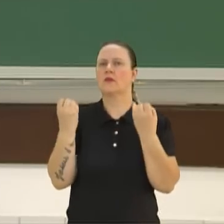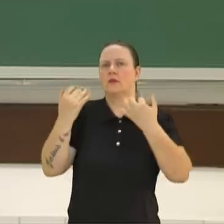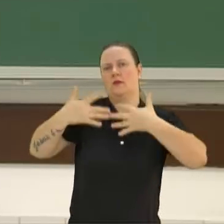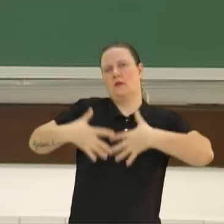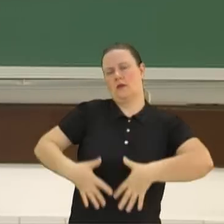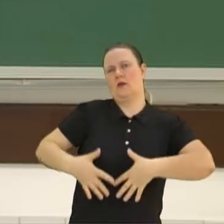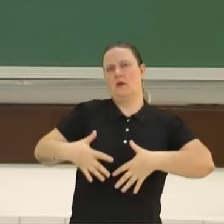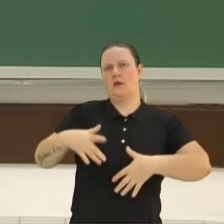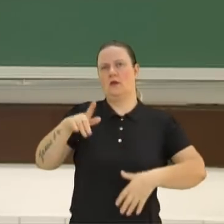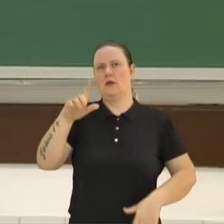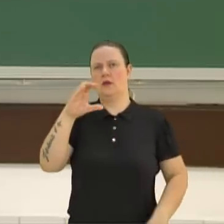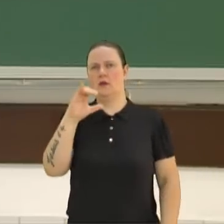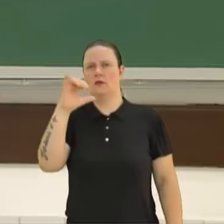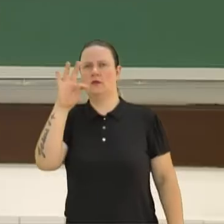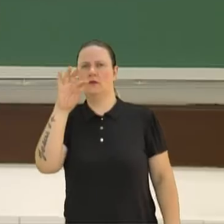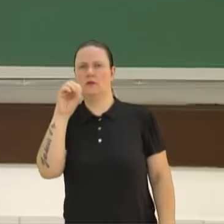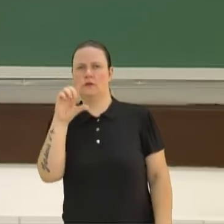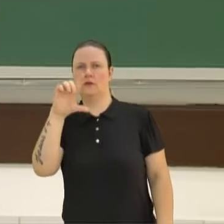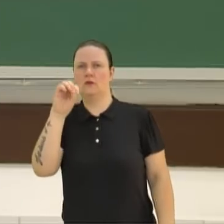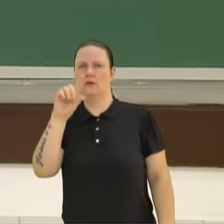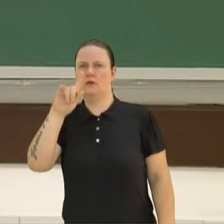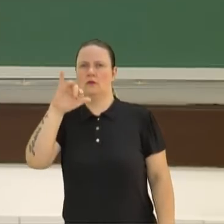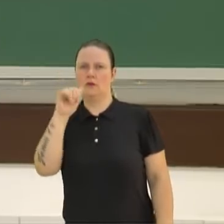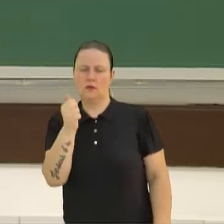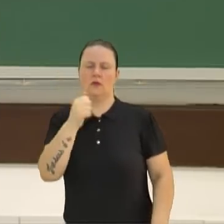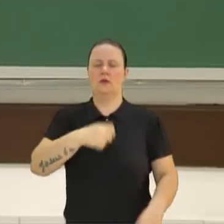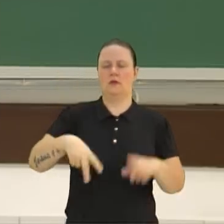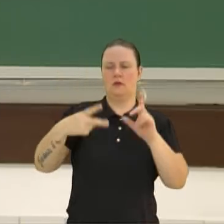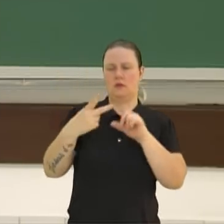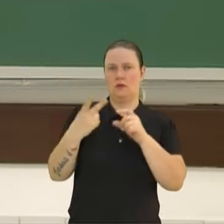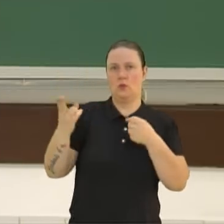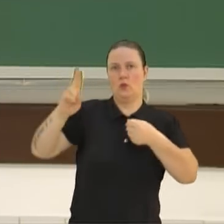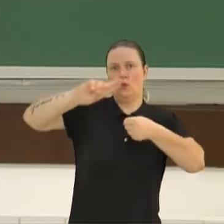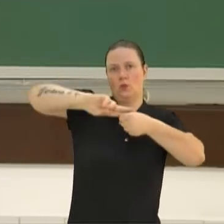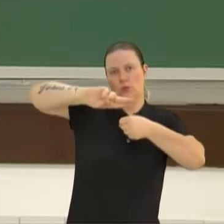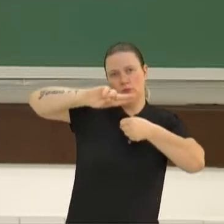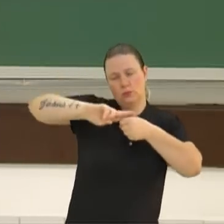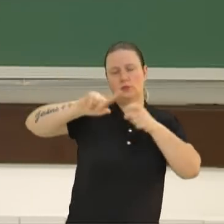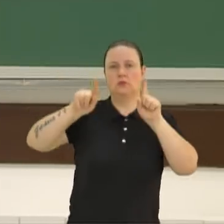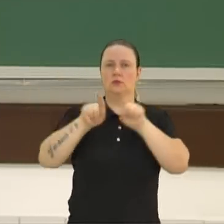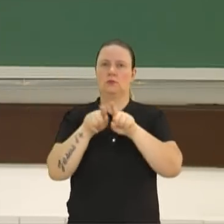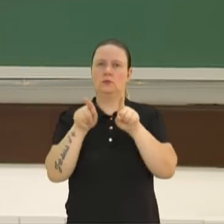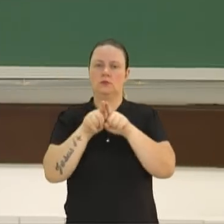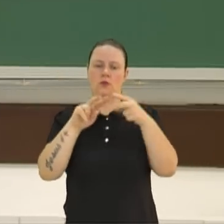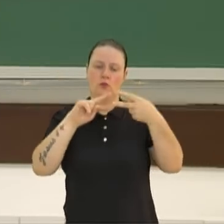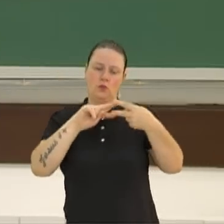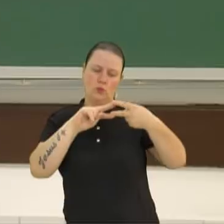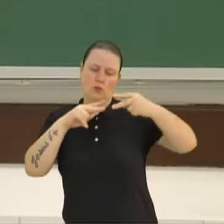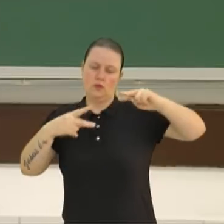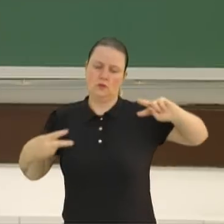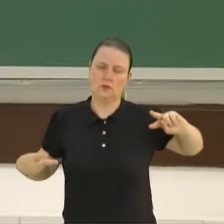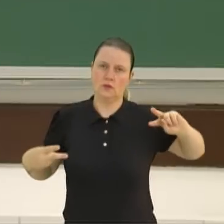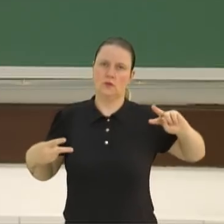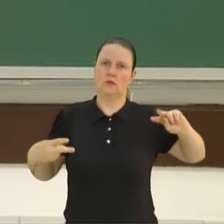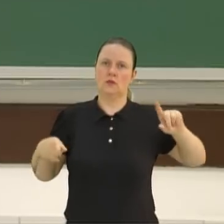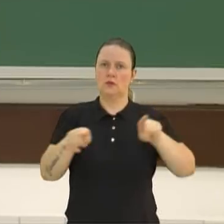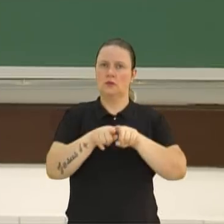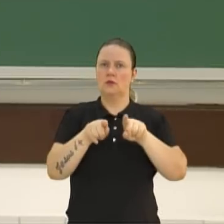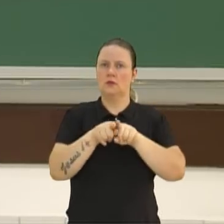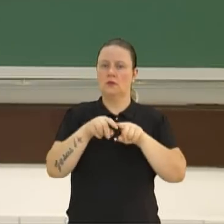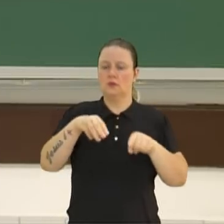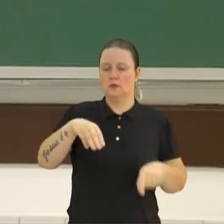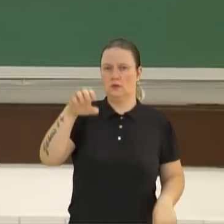sobre a citologia e tal. Vamos falar sobre o núcleo. Vamos lá para a genética. Vamos lá para a genética do